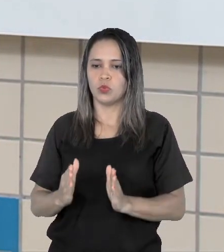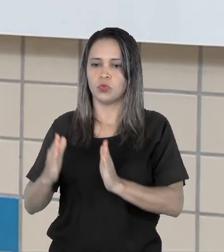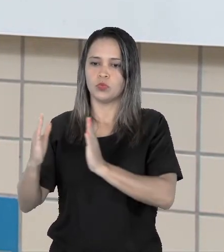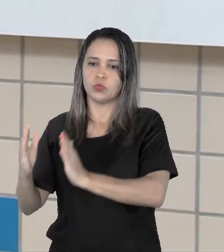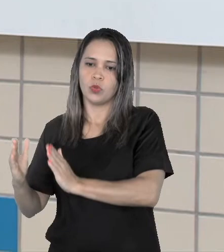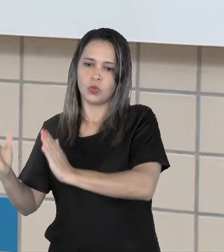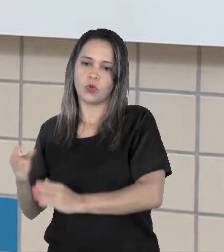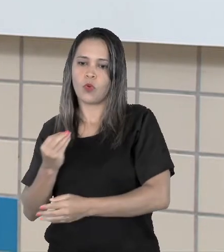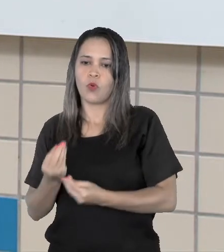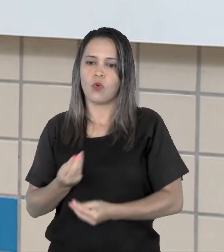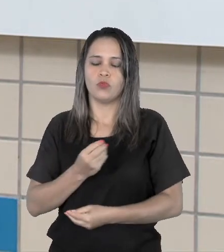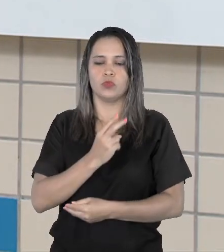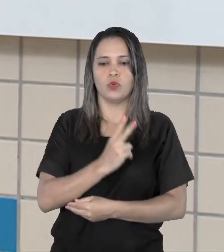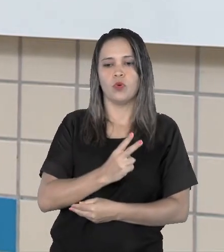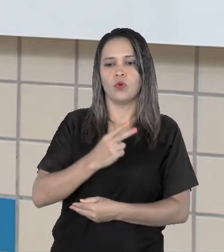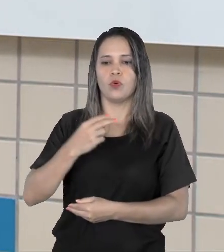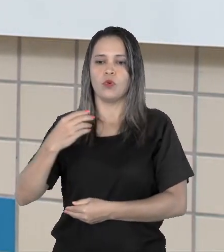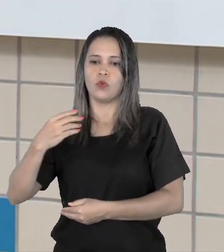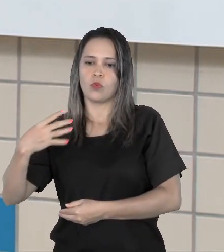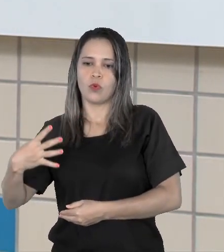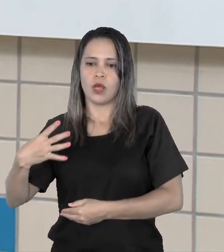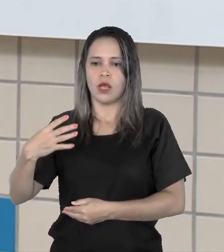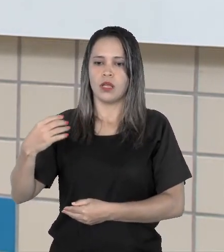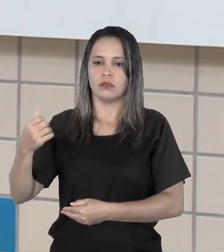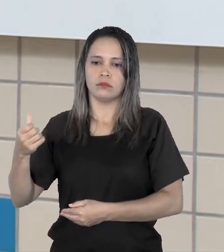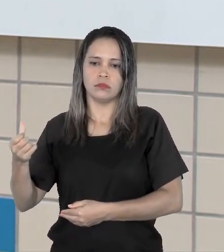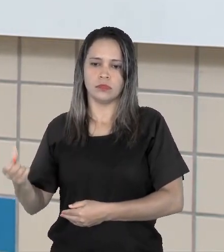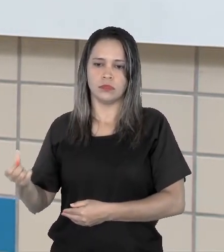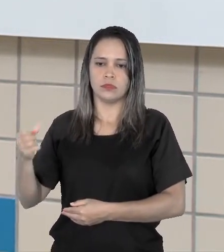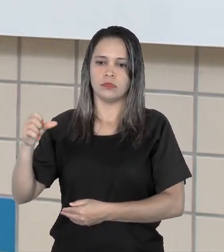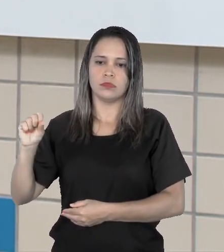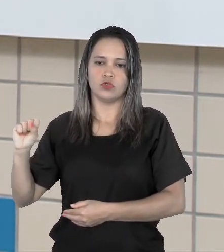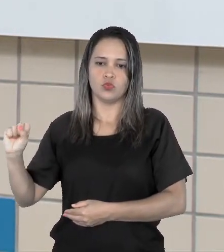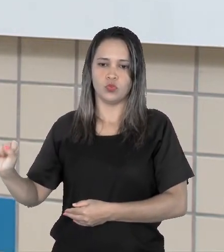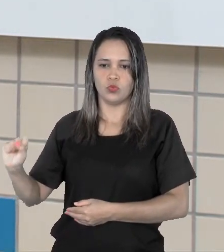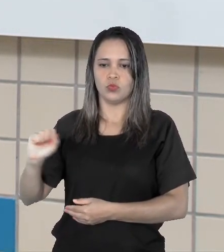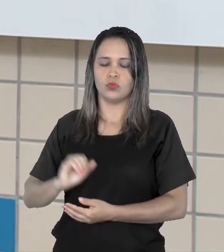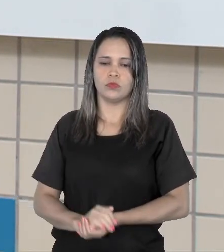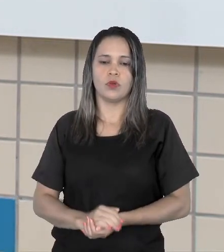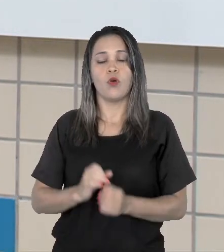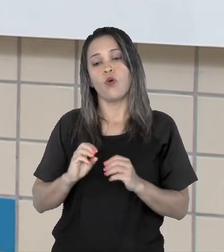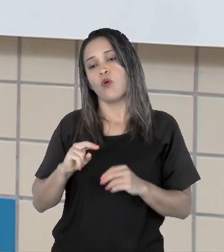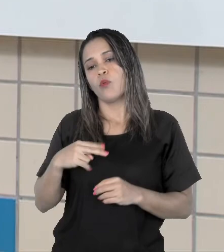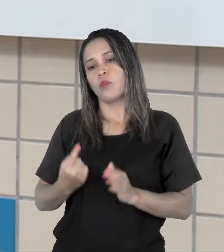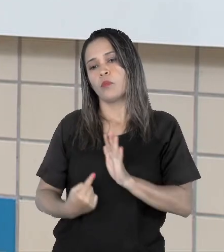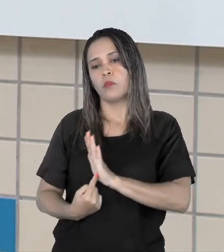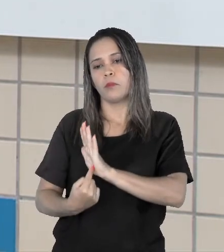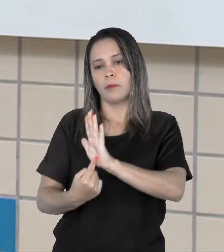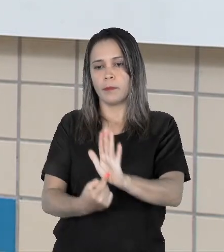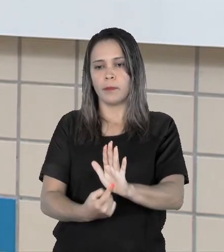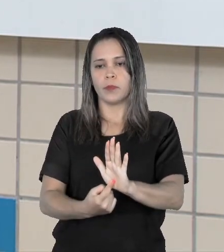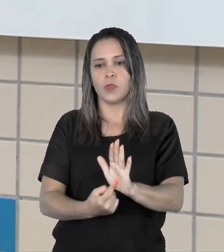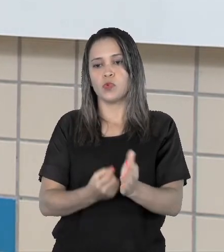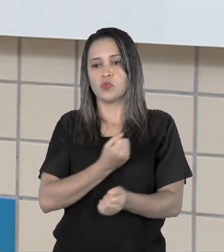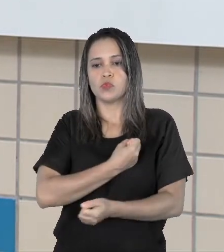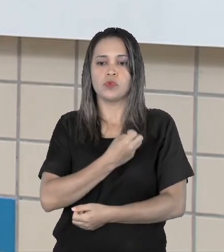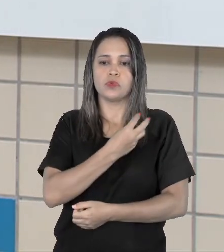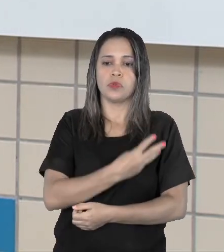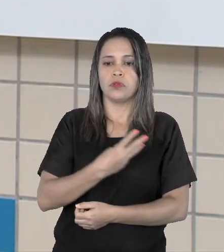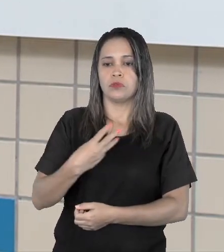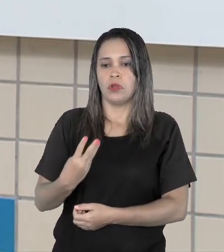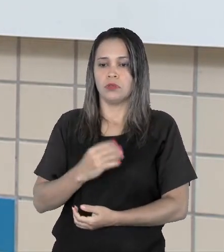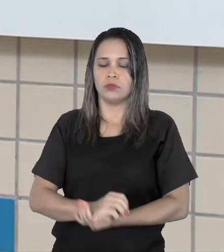2, 4, 6, 8, ou a reta pode apresentar números de 3 em 3,